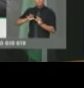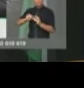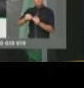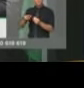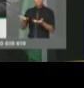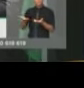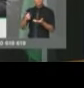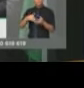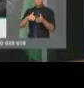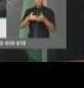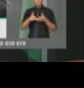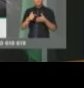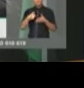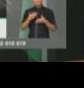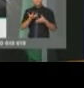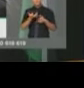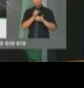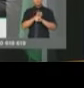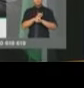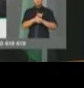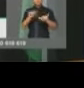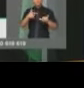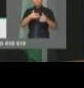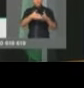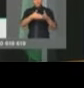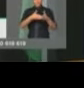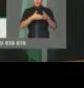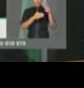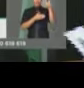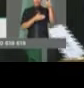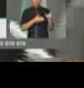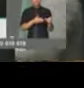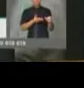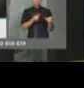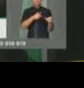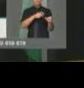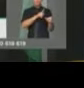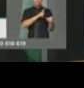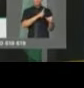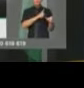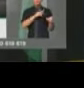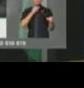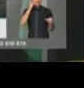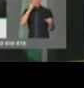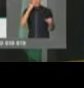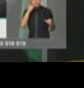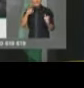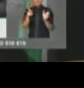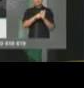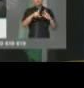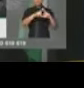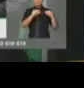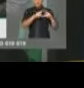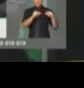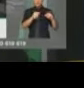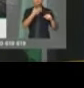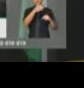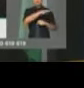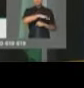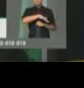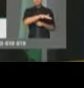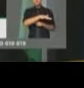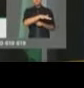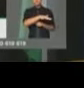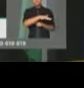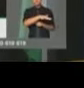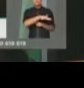sensibilidade. Portanto, eu quero aqui, né, pedir aos deputados distritais, à bancada também do DF,